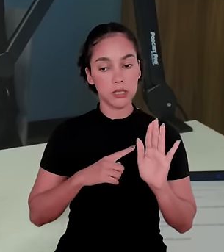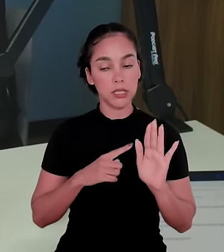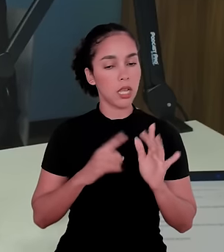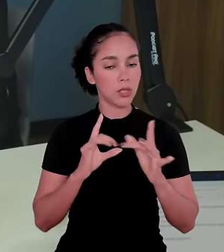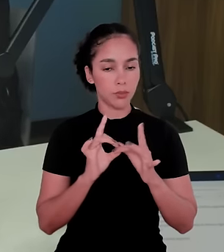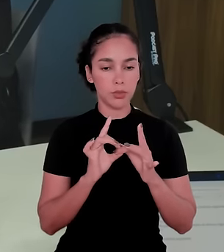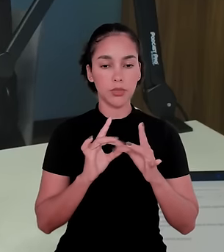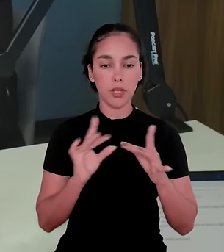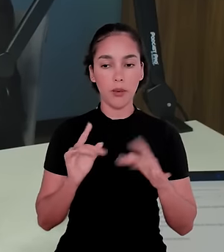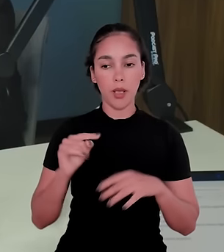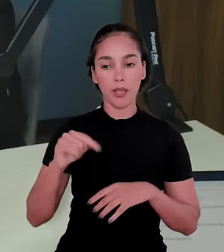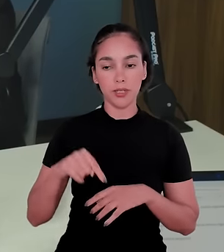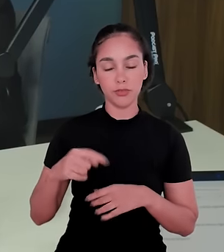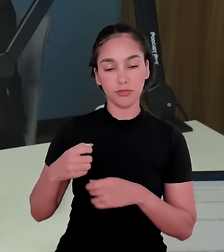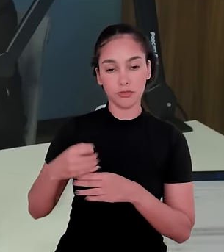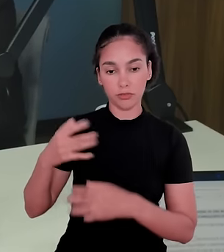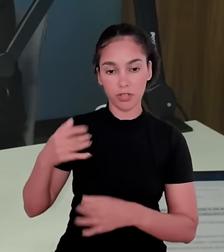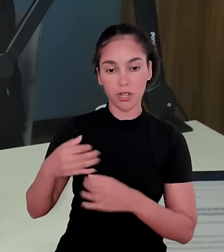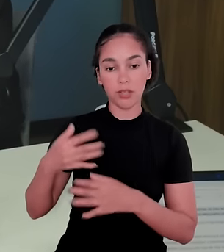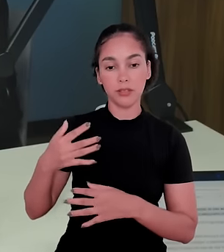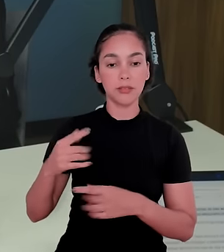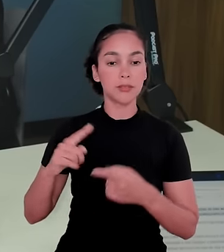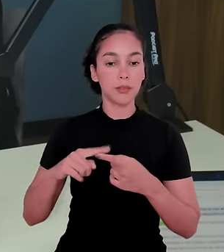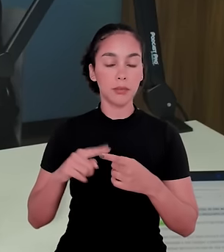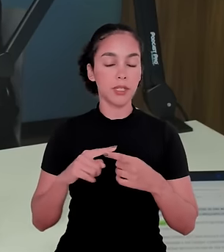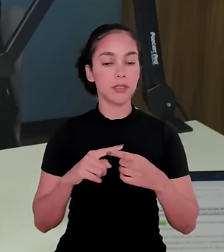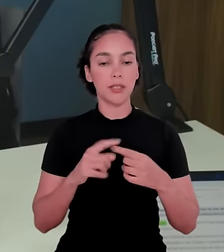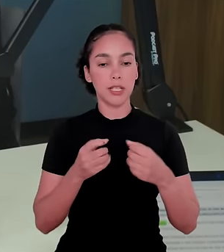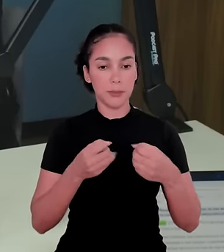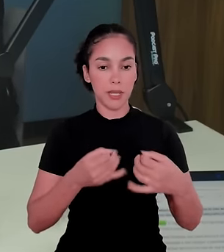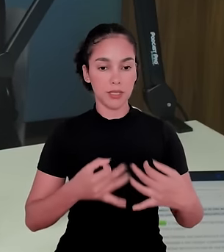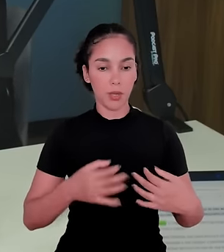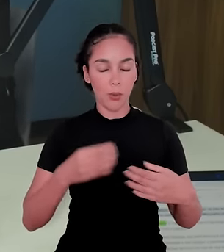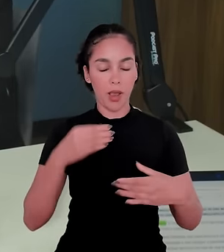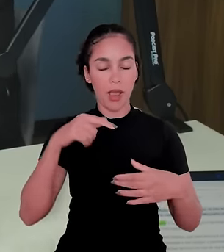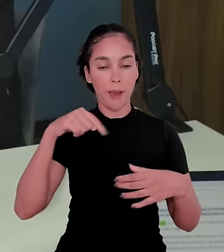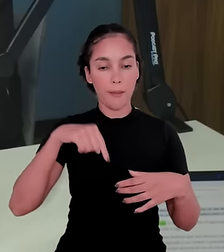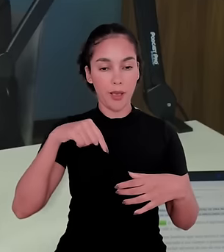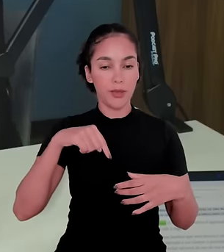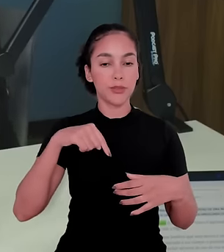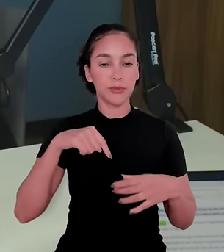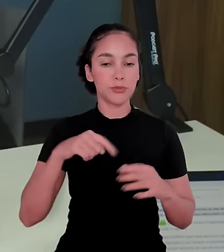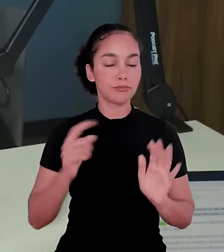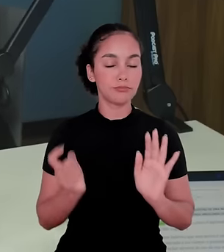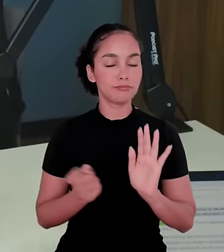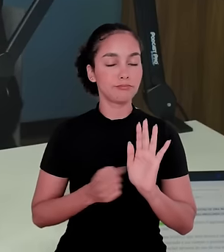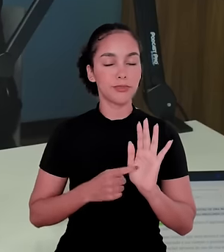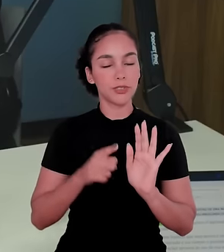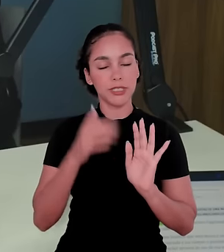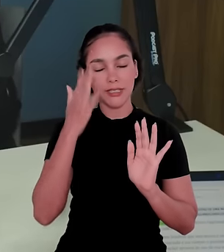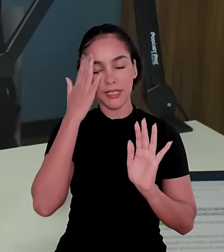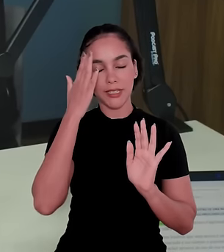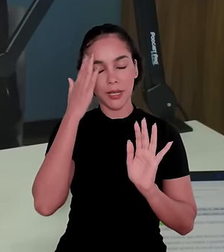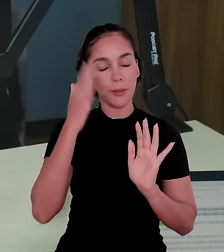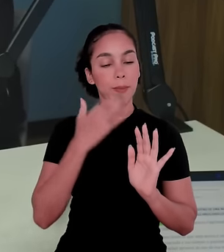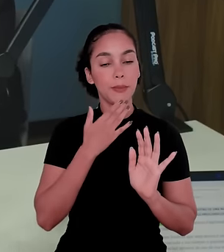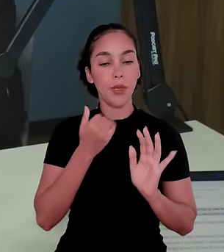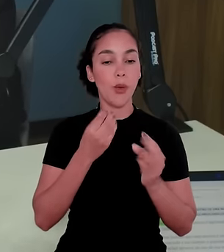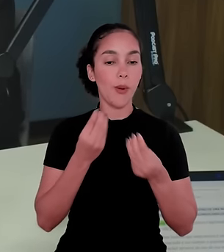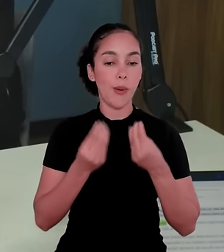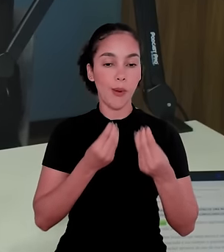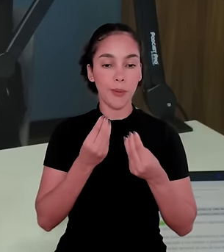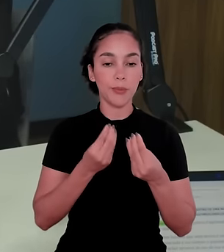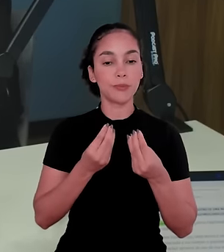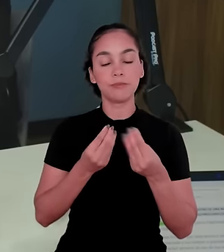isso à disposição tá aqui no chat para vocês tá na descrição também aqui no vídeo então né clica aqui para vocês entenderem melhor eh como